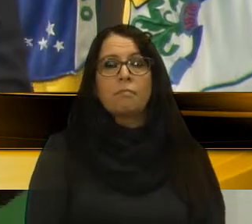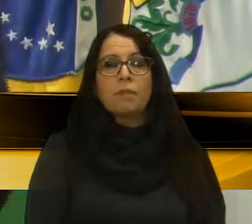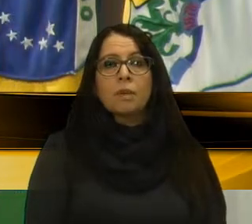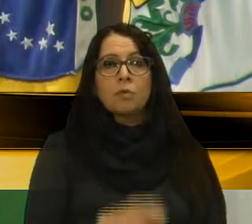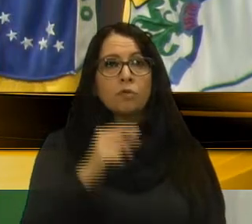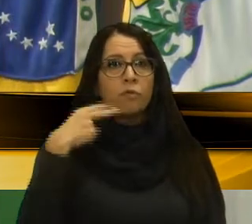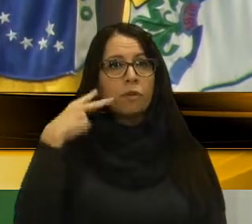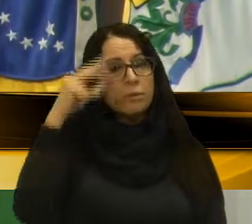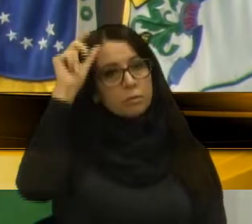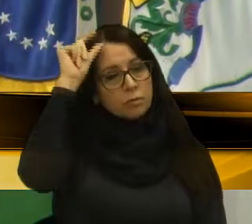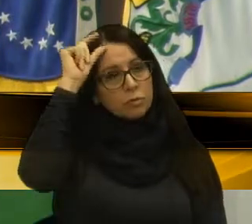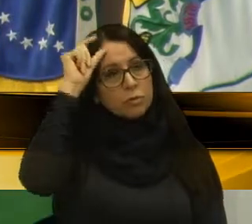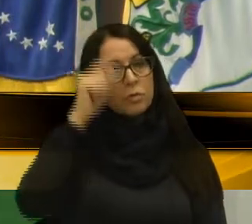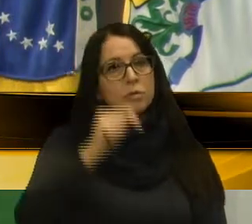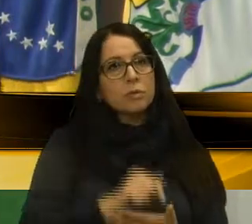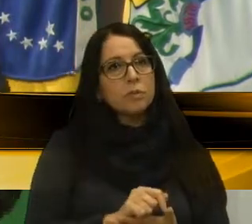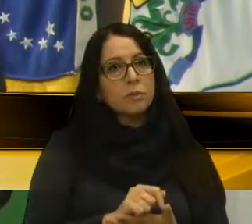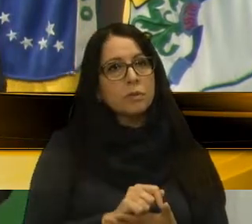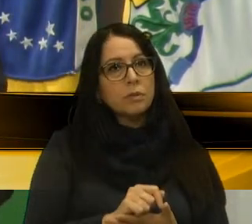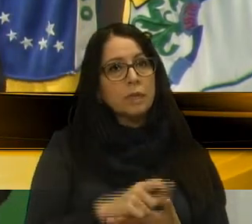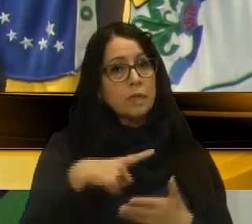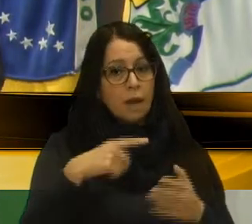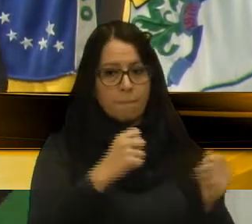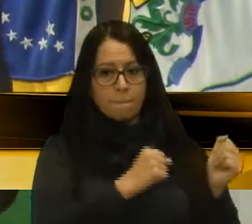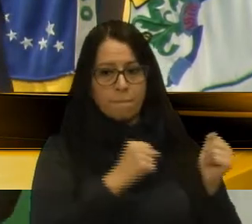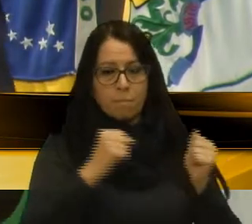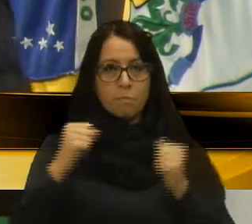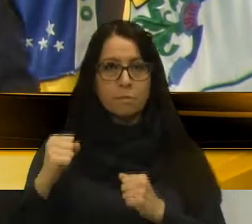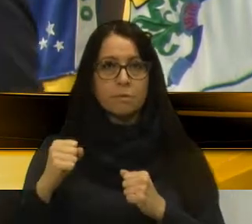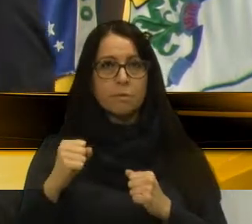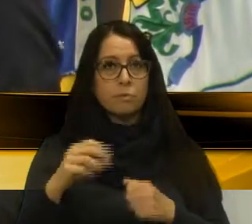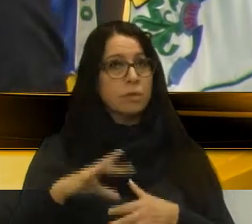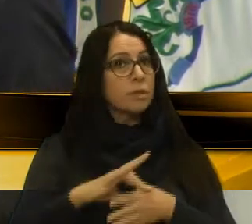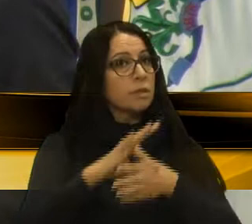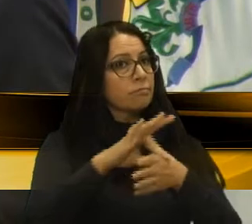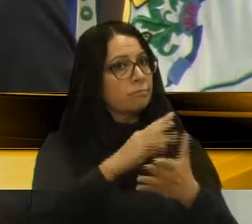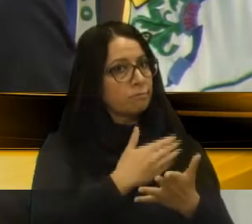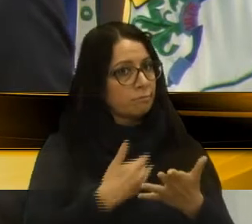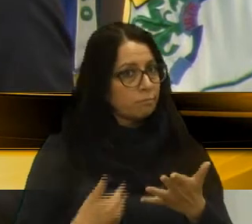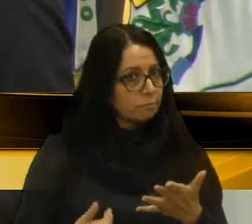Chico Guerra, empoderado, inclusive por ser líder do governo,